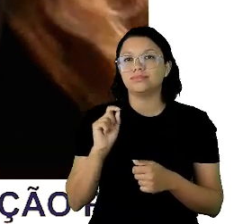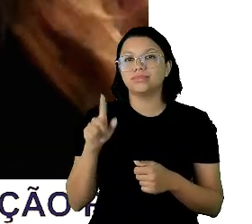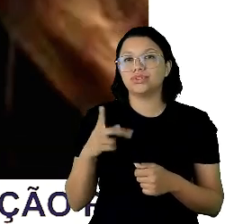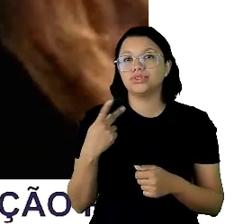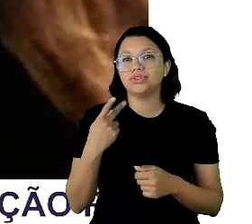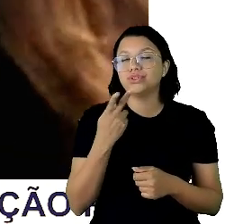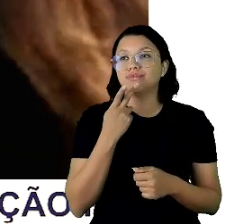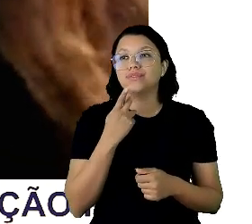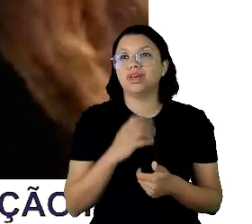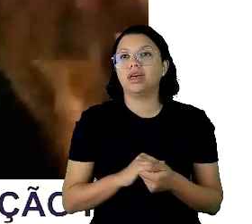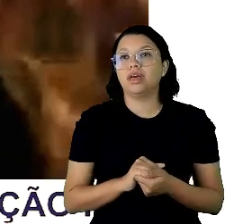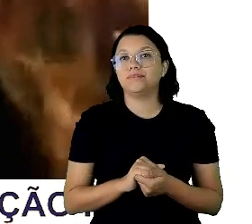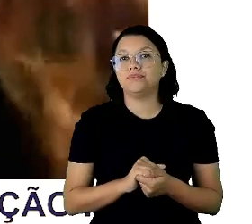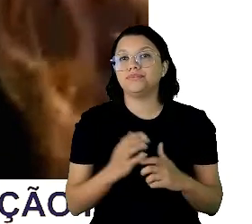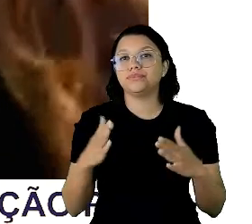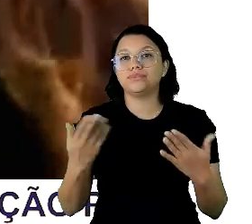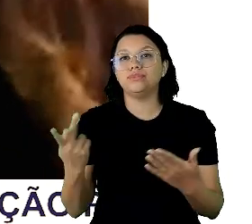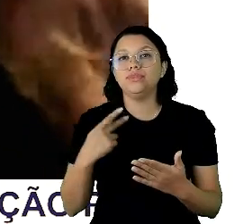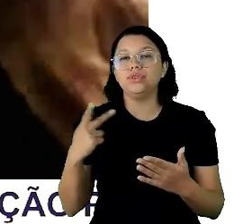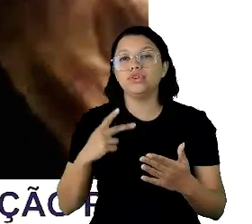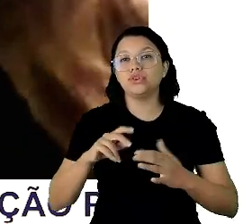gente sofre